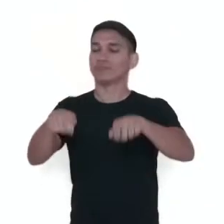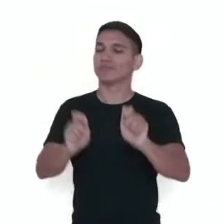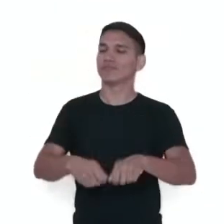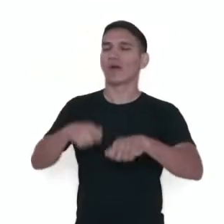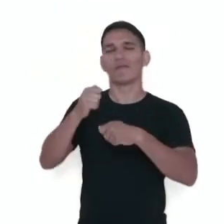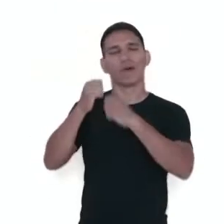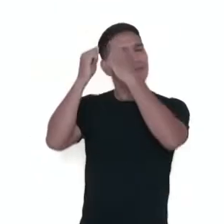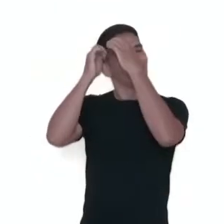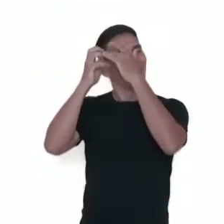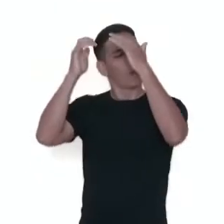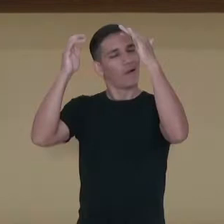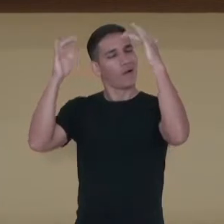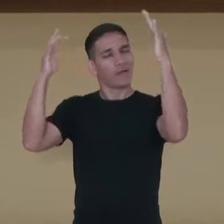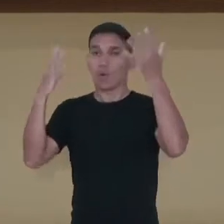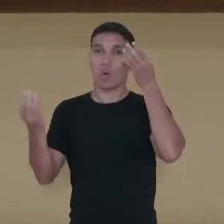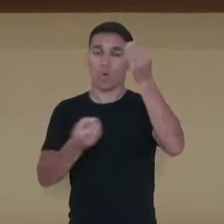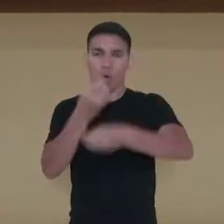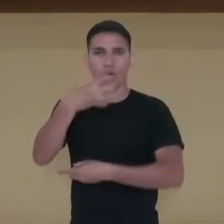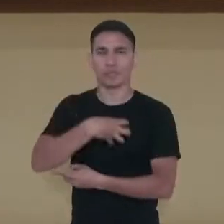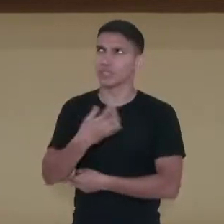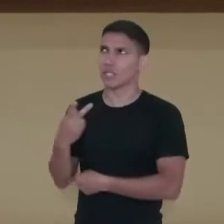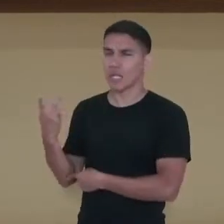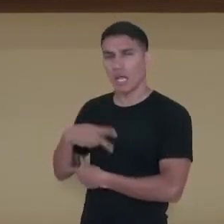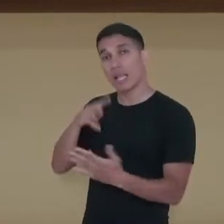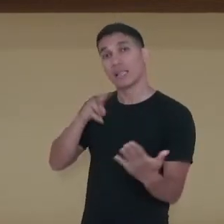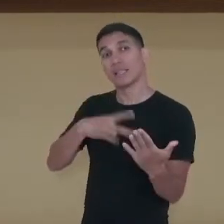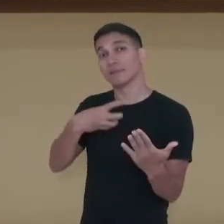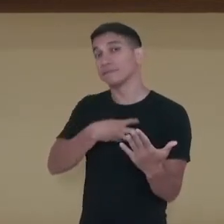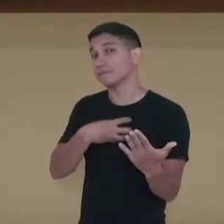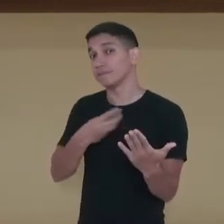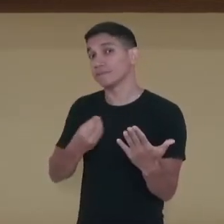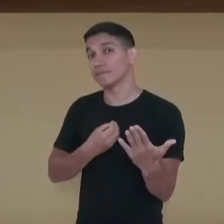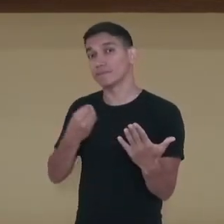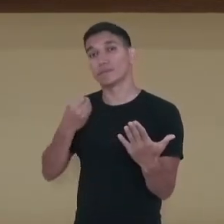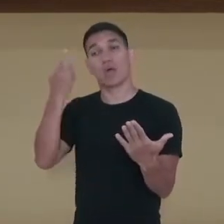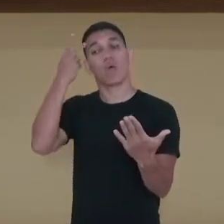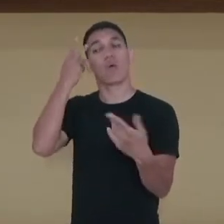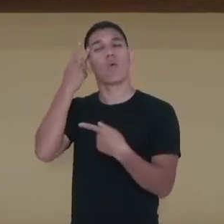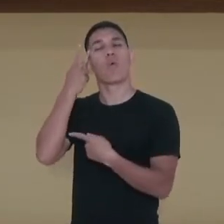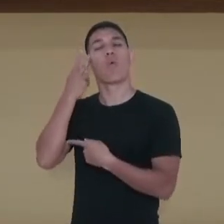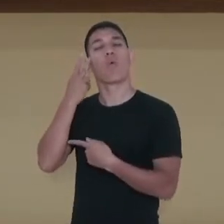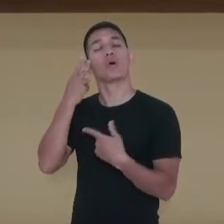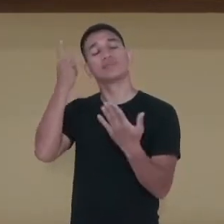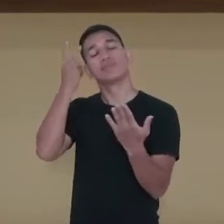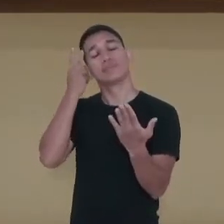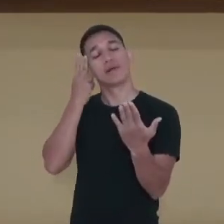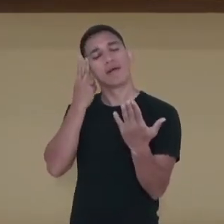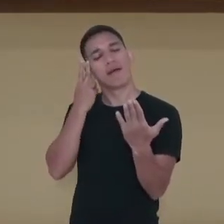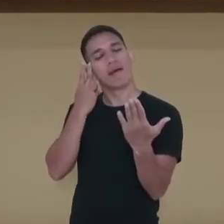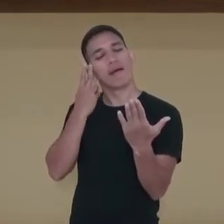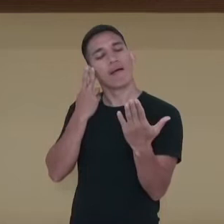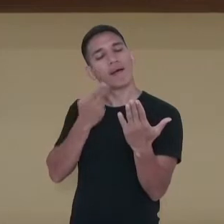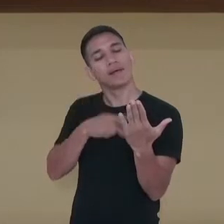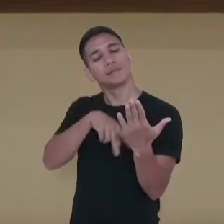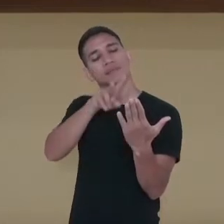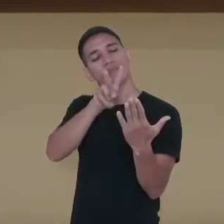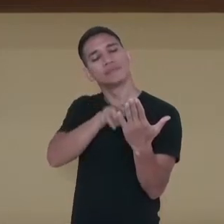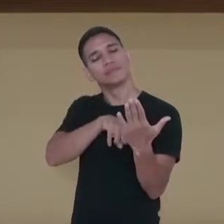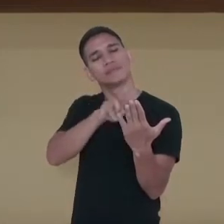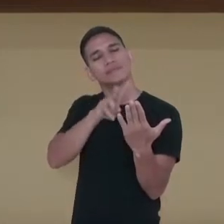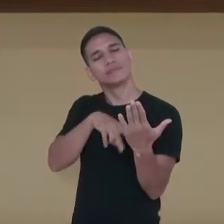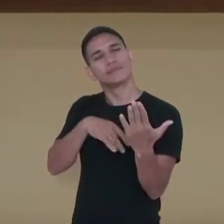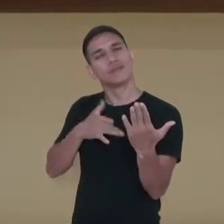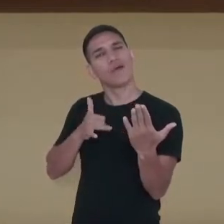sonho. De que maneira essa pessoa estava lendo? Tão comodamente. Vejam, quando ele diz